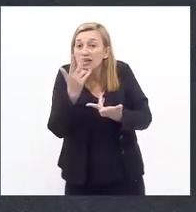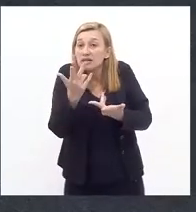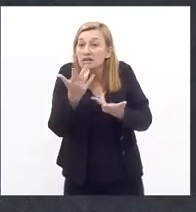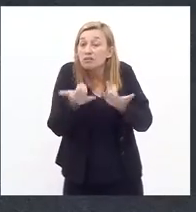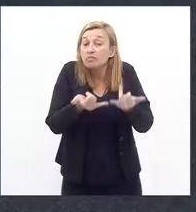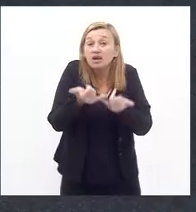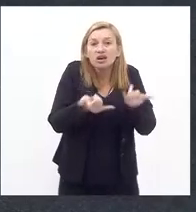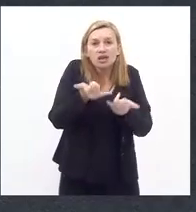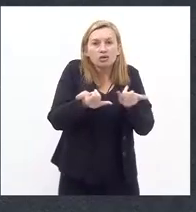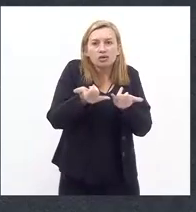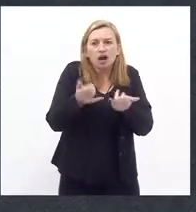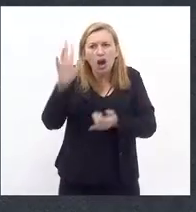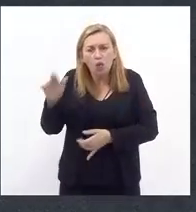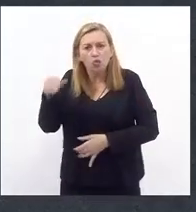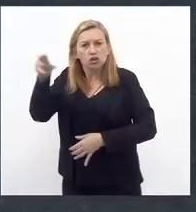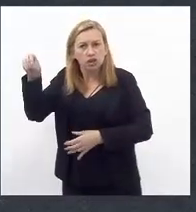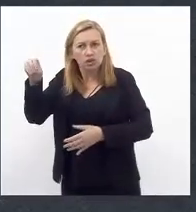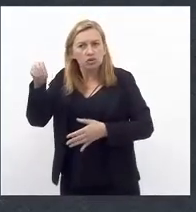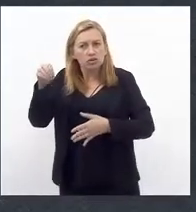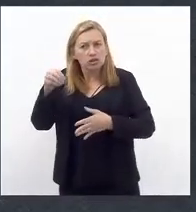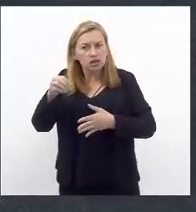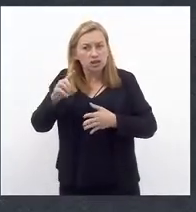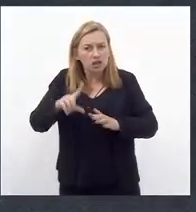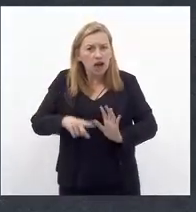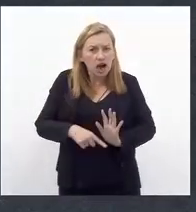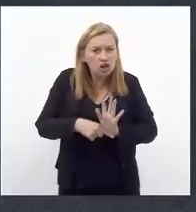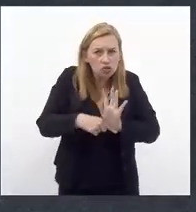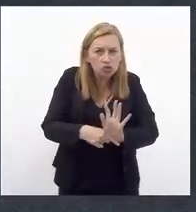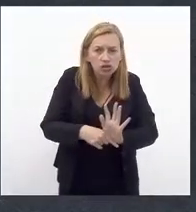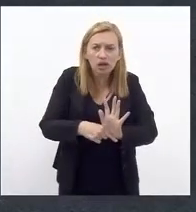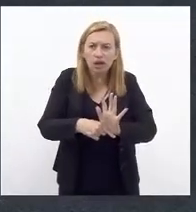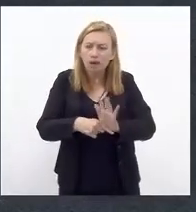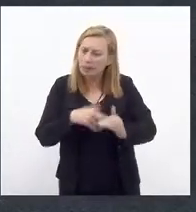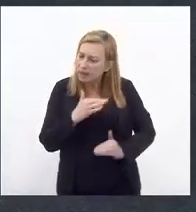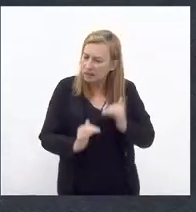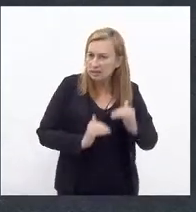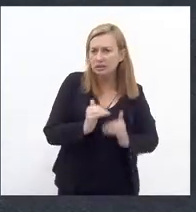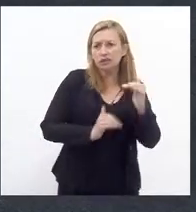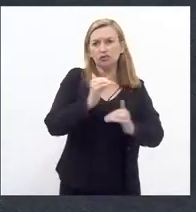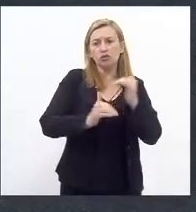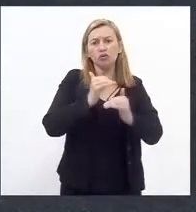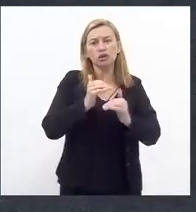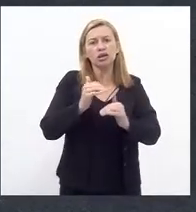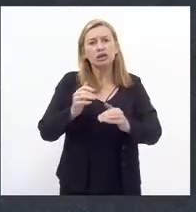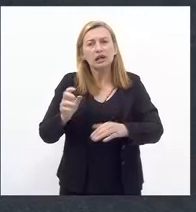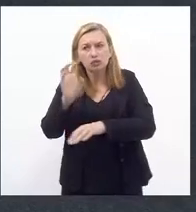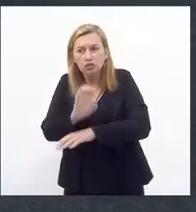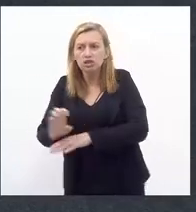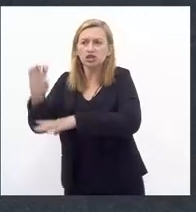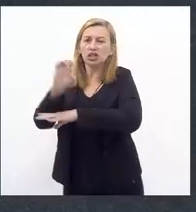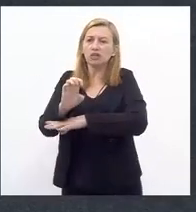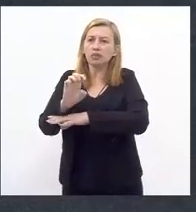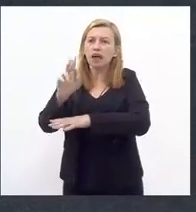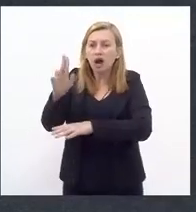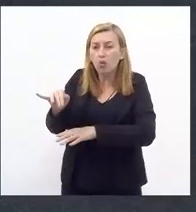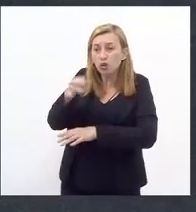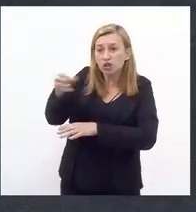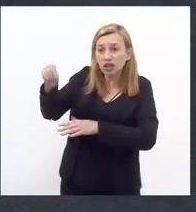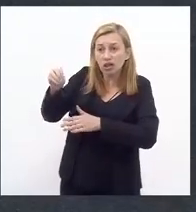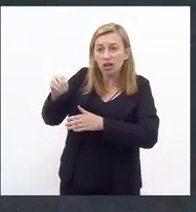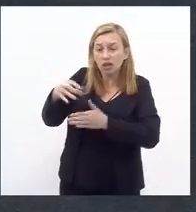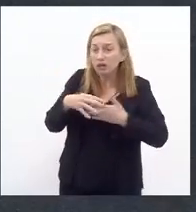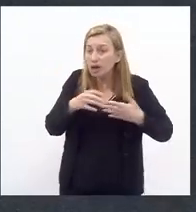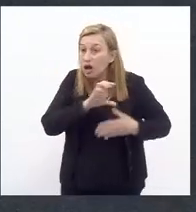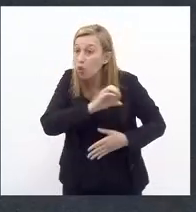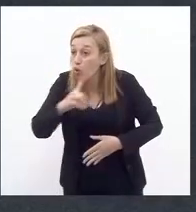a união tem que ser indutora de uma agenda desenvolvimentista nos estados a união é poder